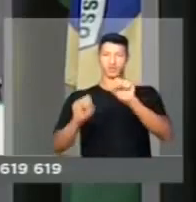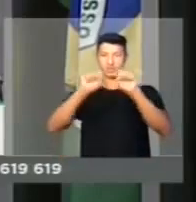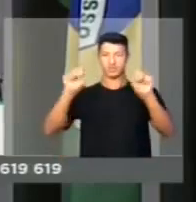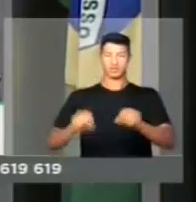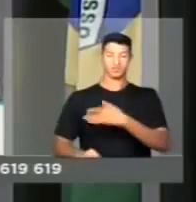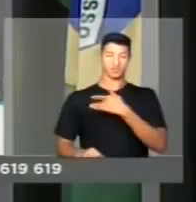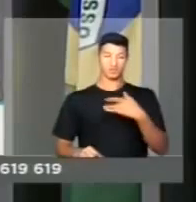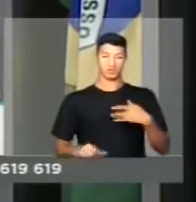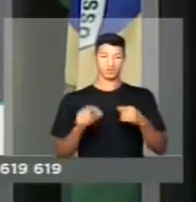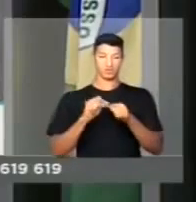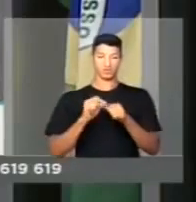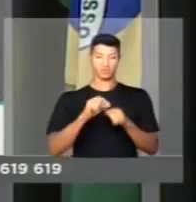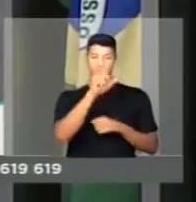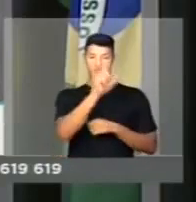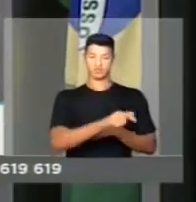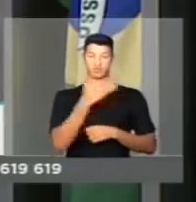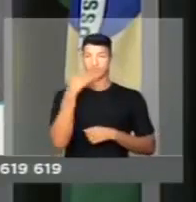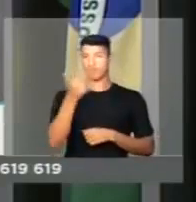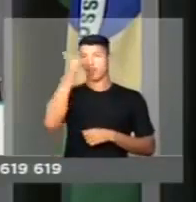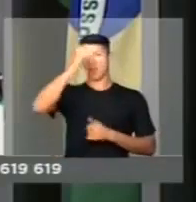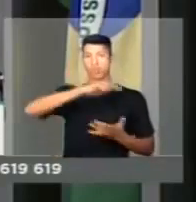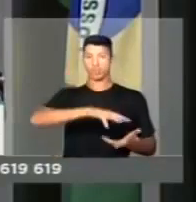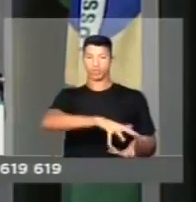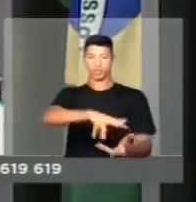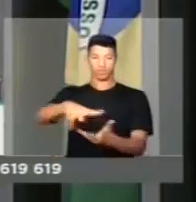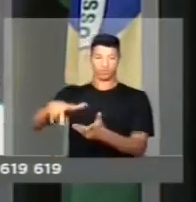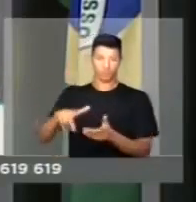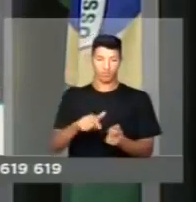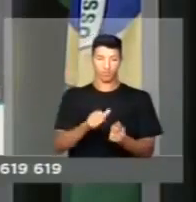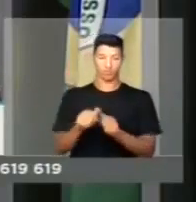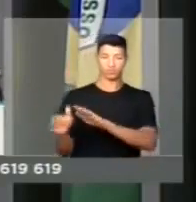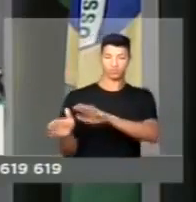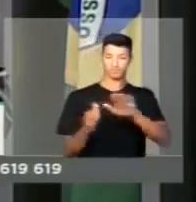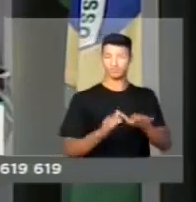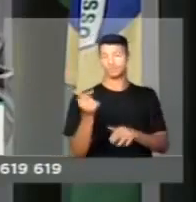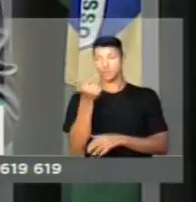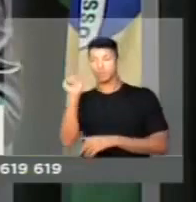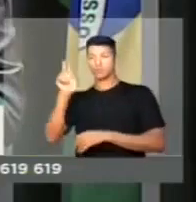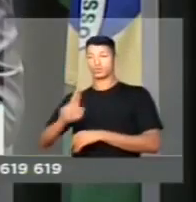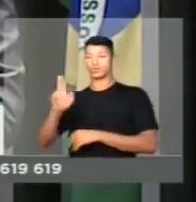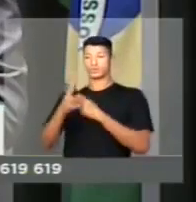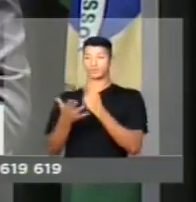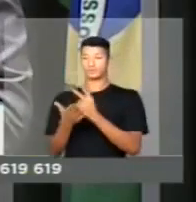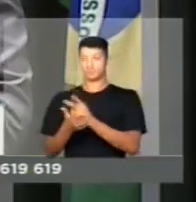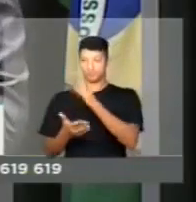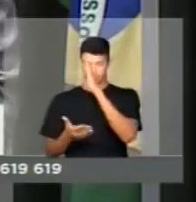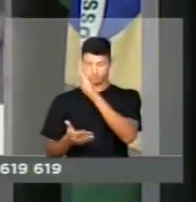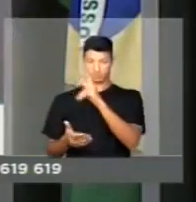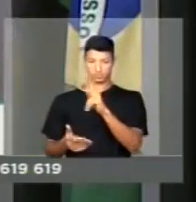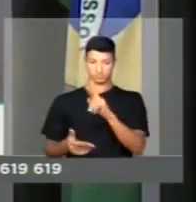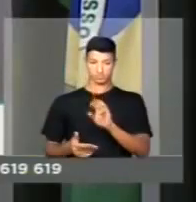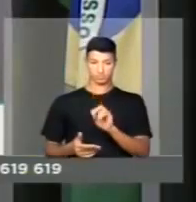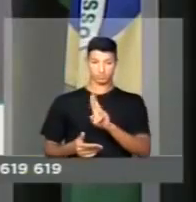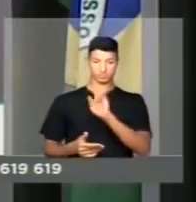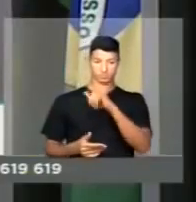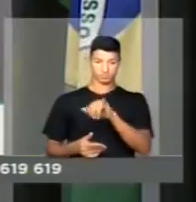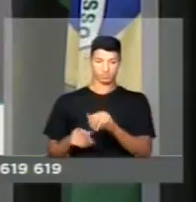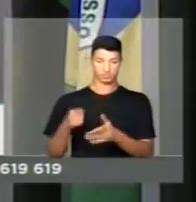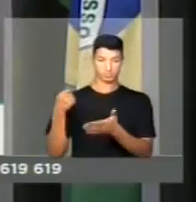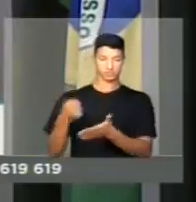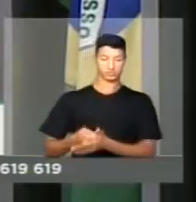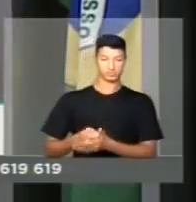australiano, que fez dele um dos melhores do mundo. A outra é usar o mesmo princípio do ProUni, que paga